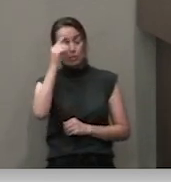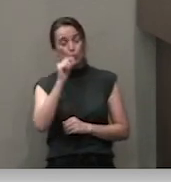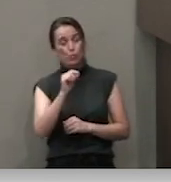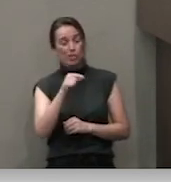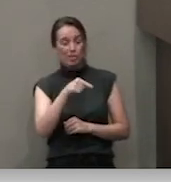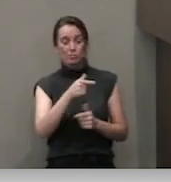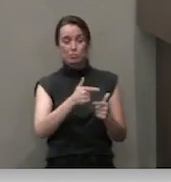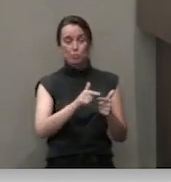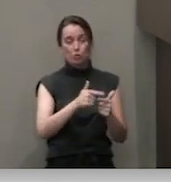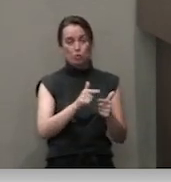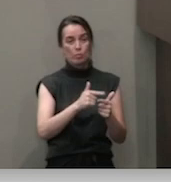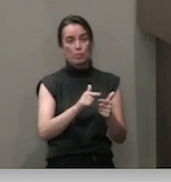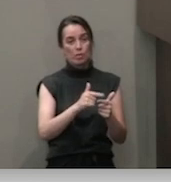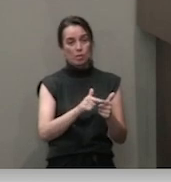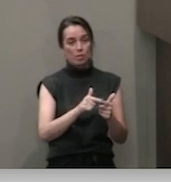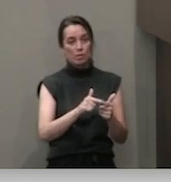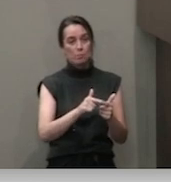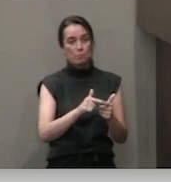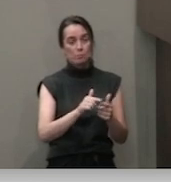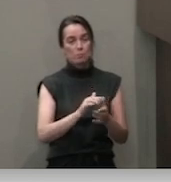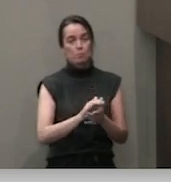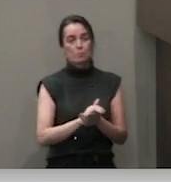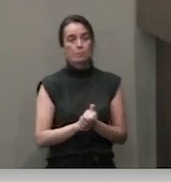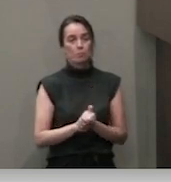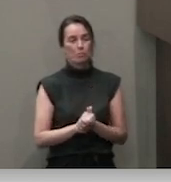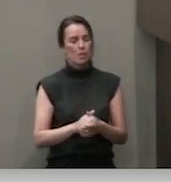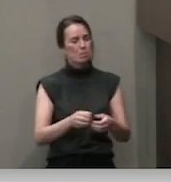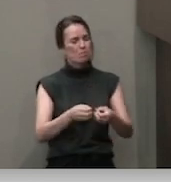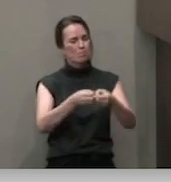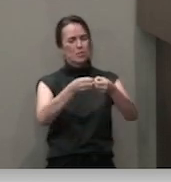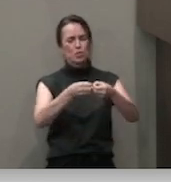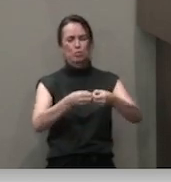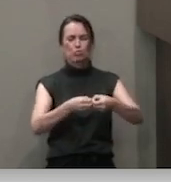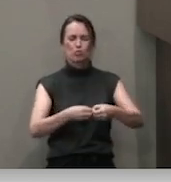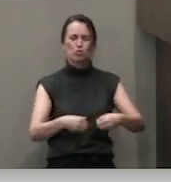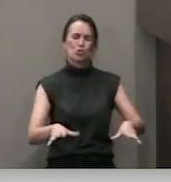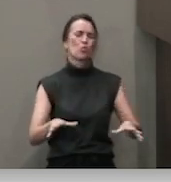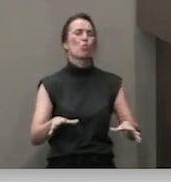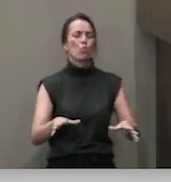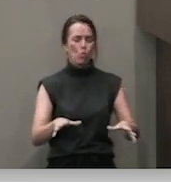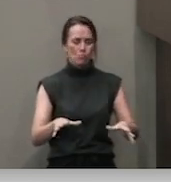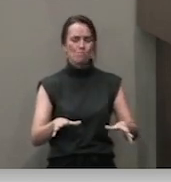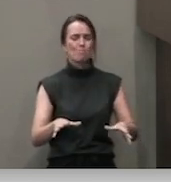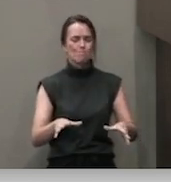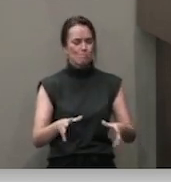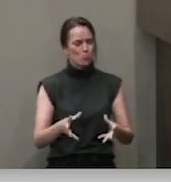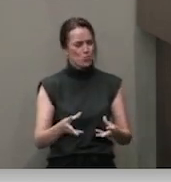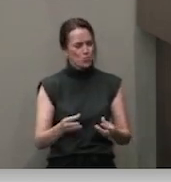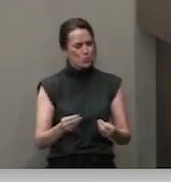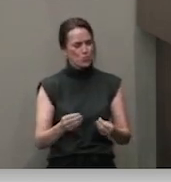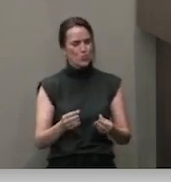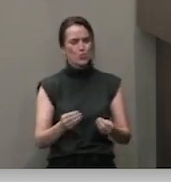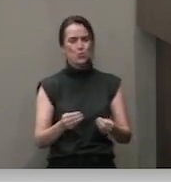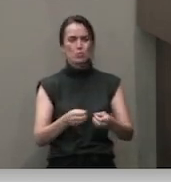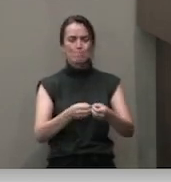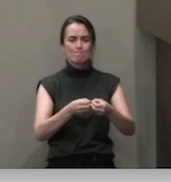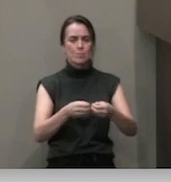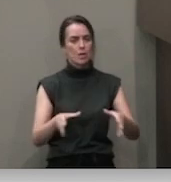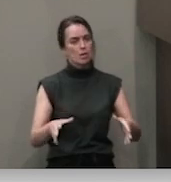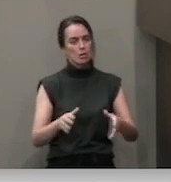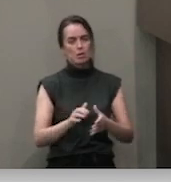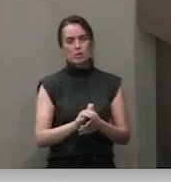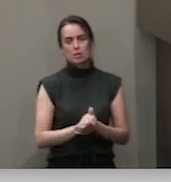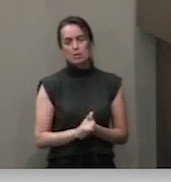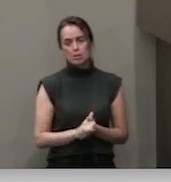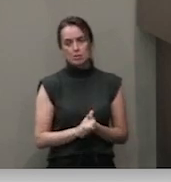ser assim muito prejudicial não sei se tô equivocado se tô enganado colega